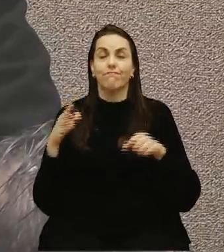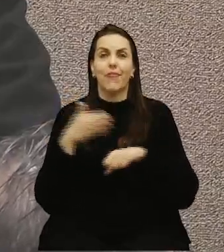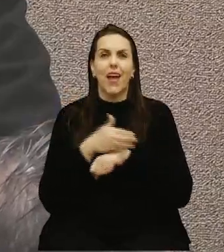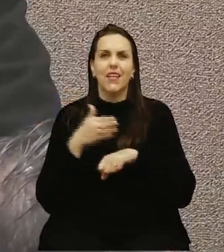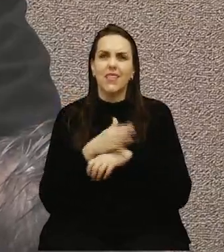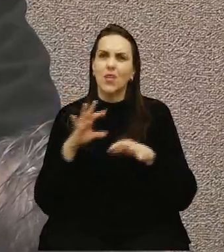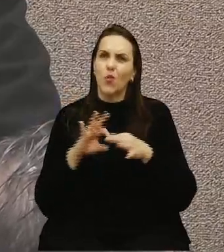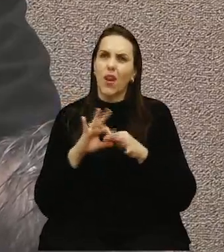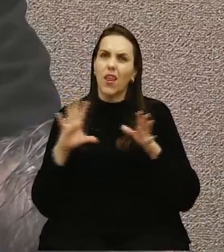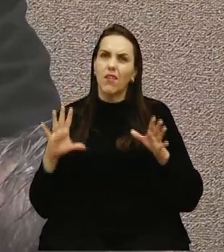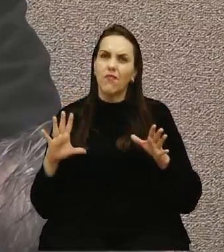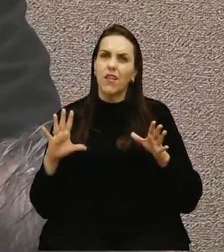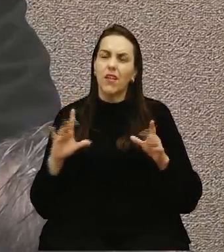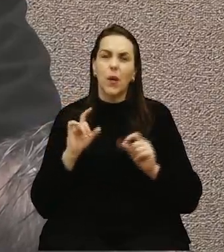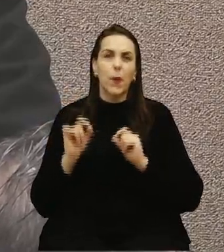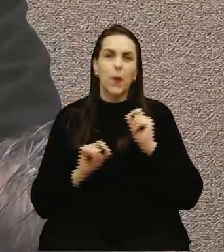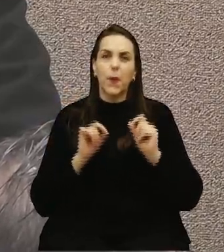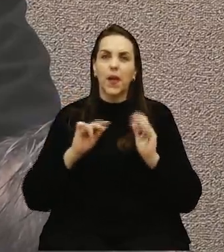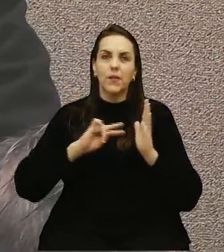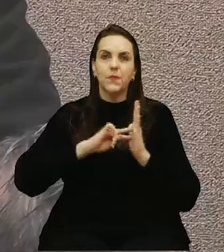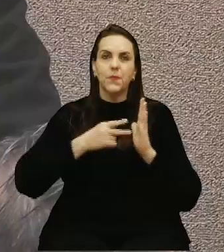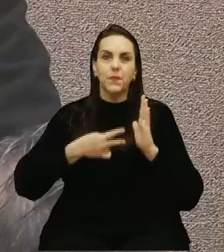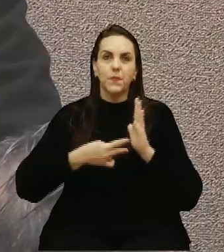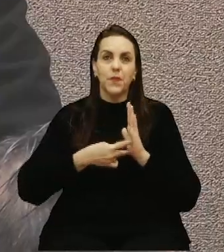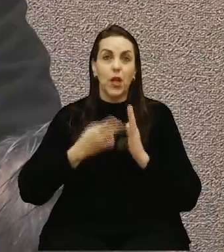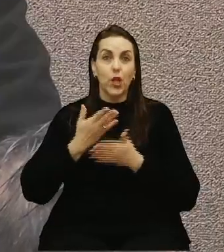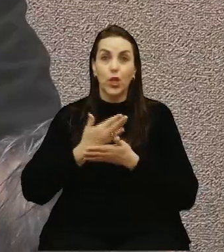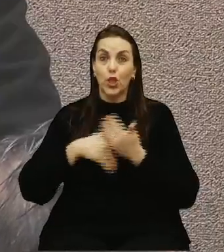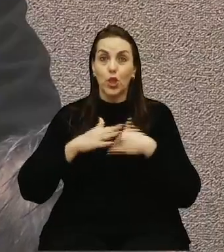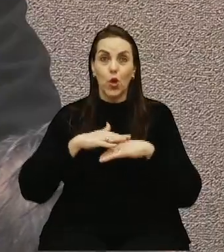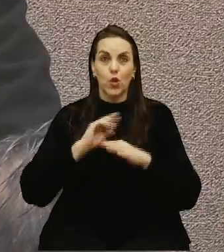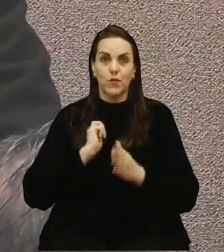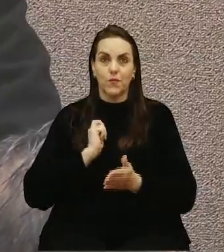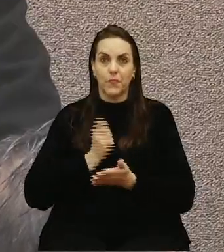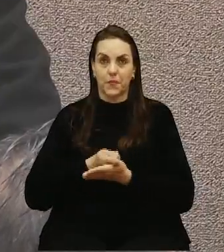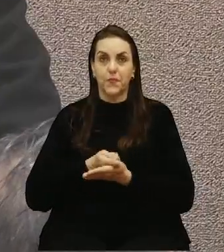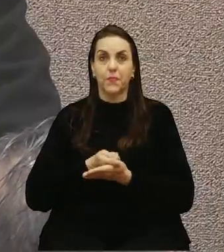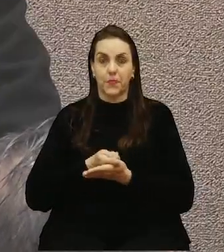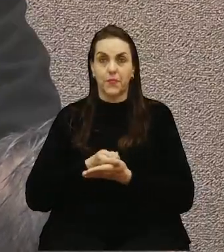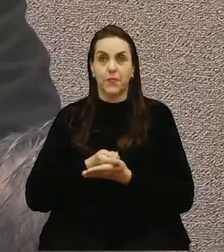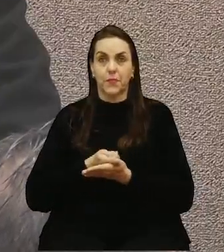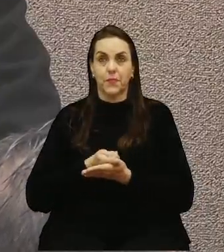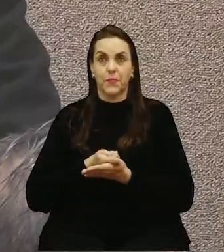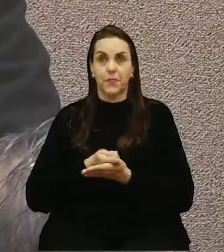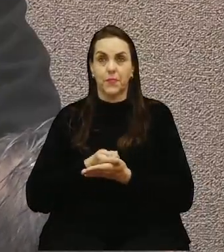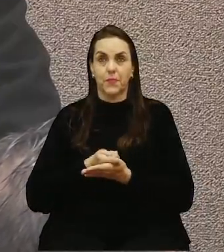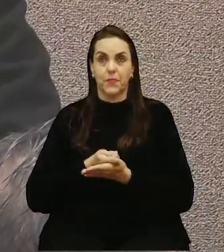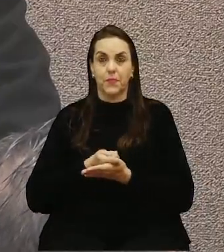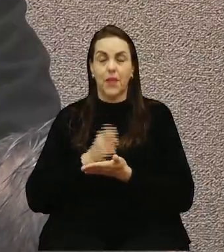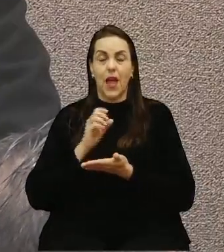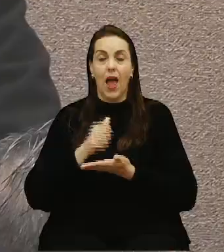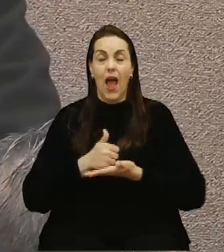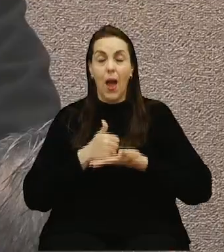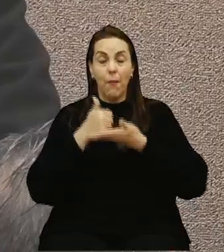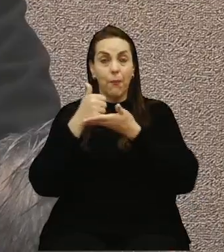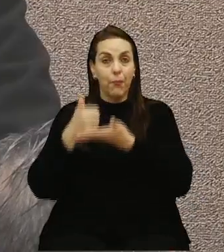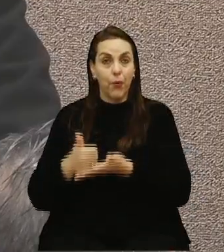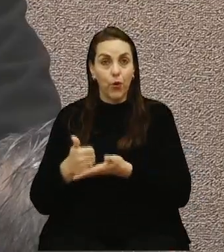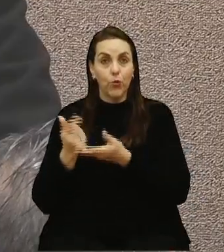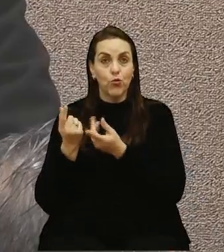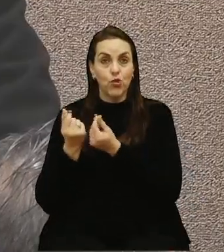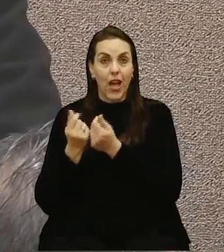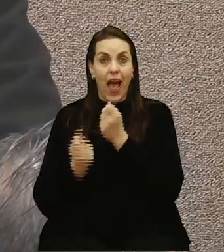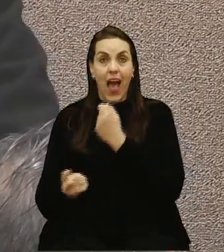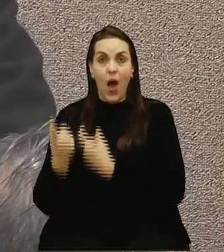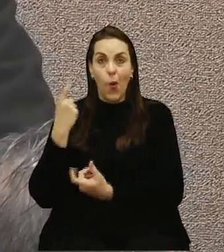nesse sentido, é que é um dinheiro de todos, mas todos pagam. O subsídio não é alguns pagar e outros